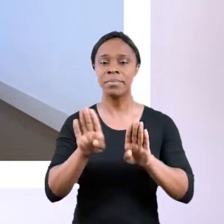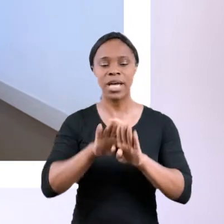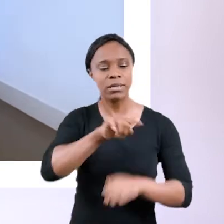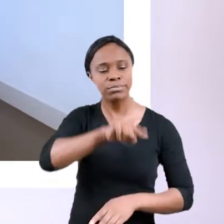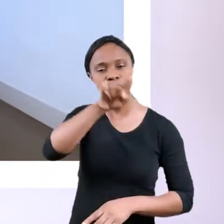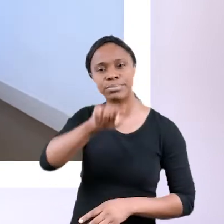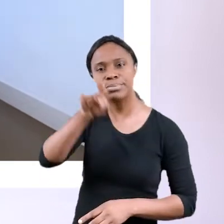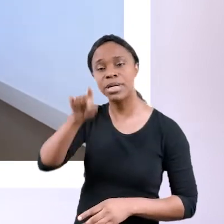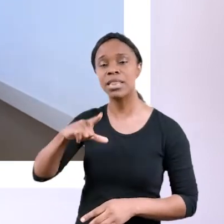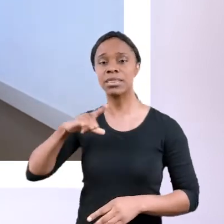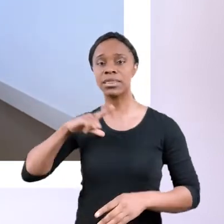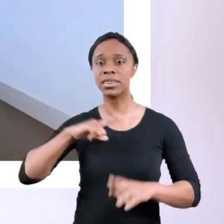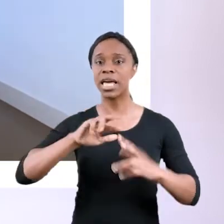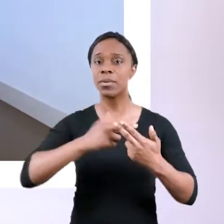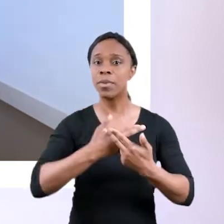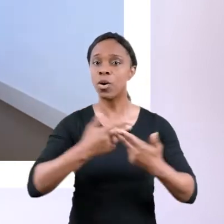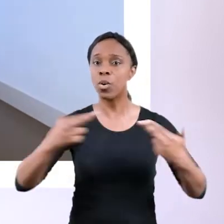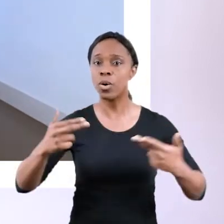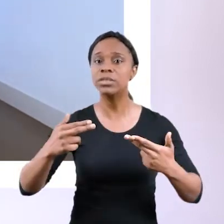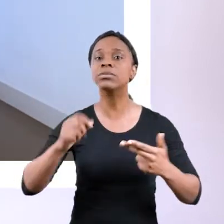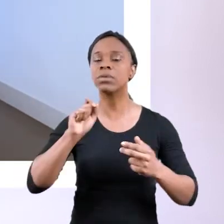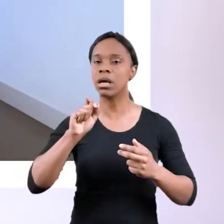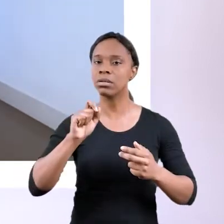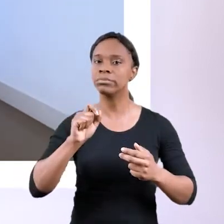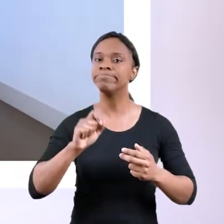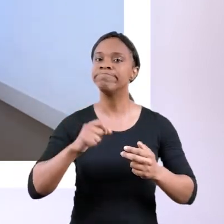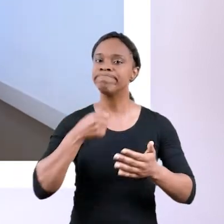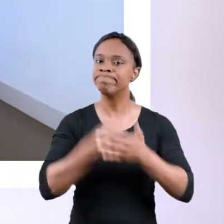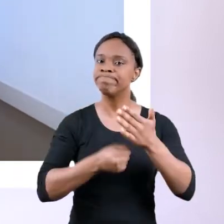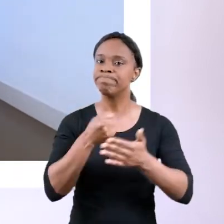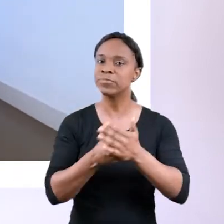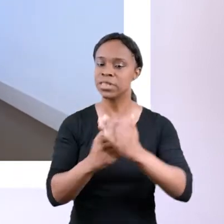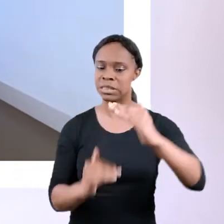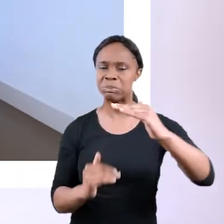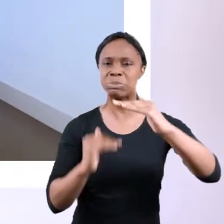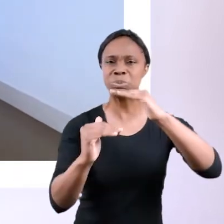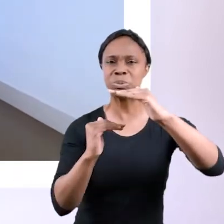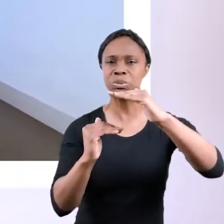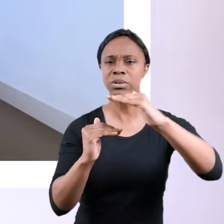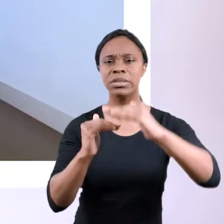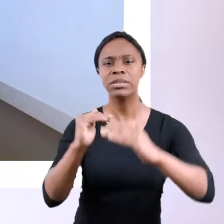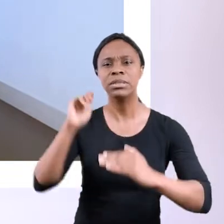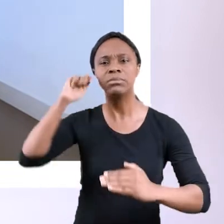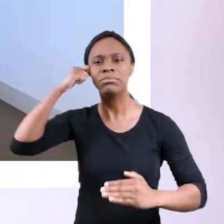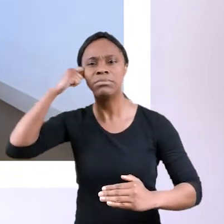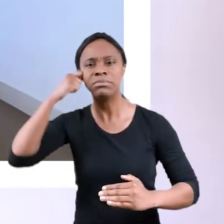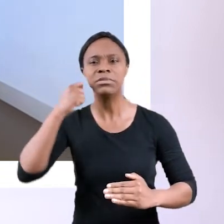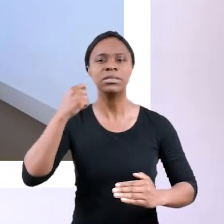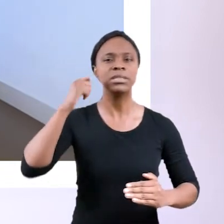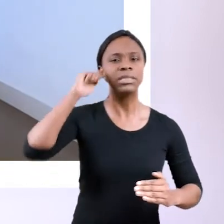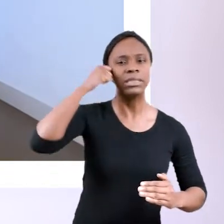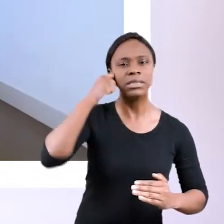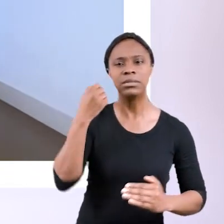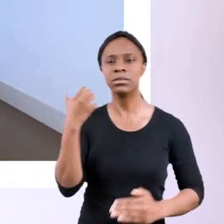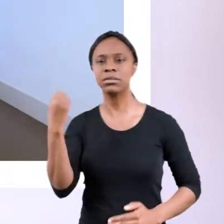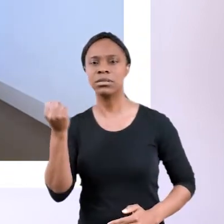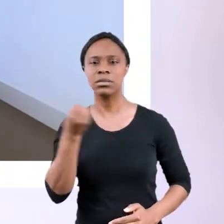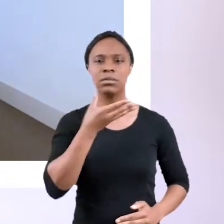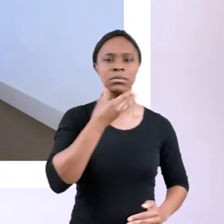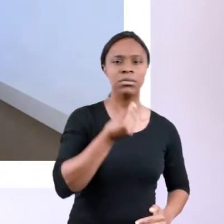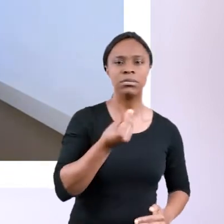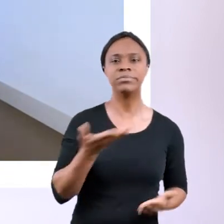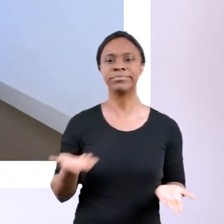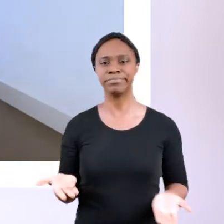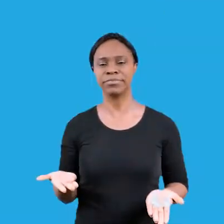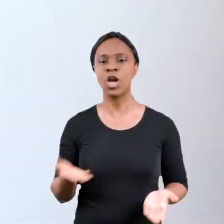há uma significativa e persistente desigualdade entre negros e negras, brancos e brancas, homens